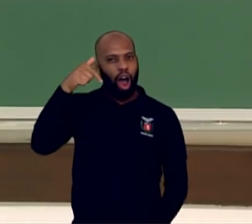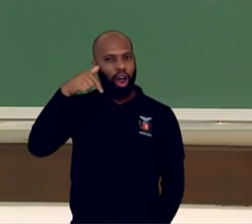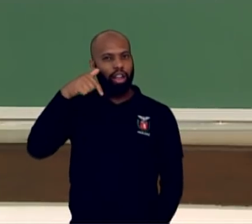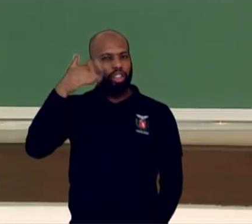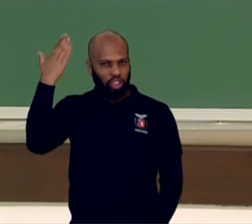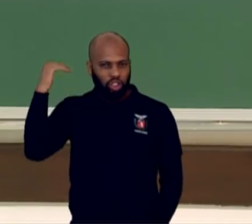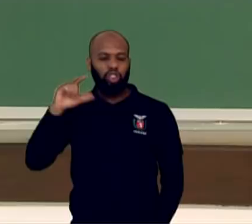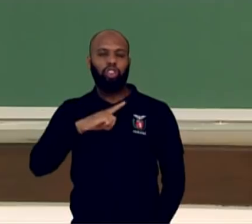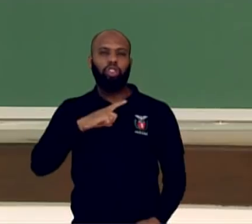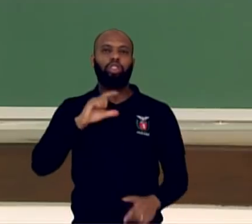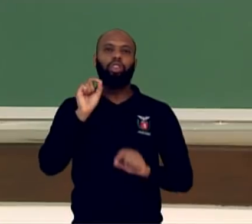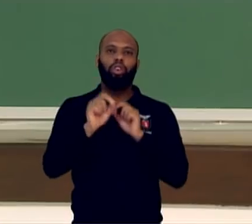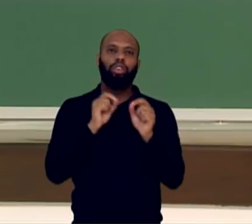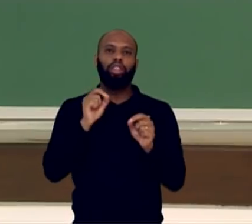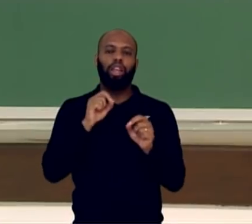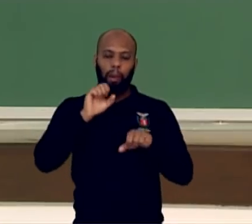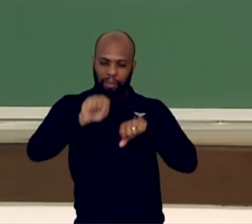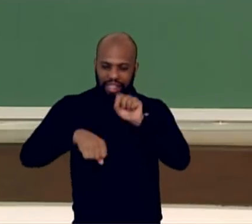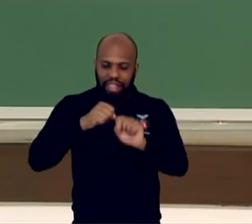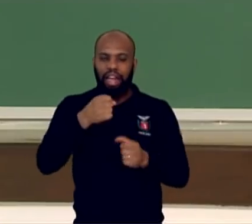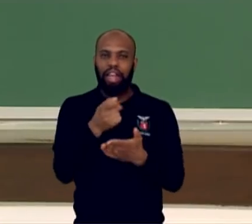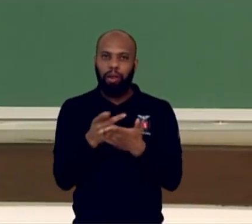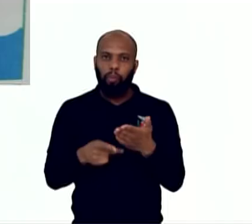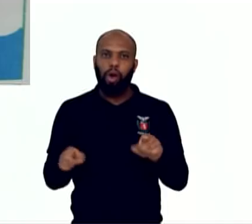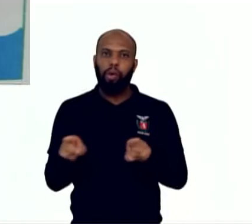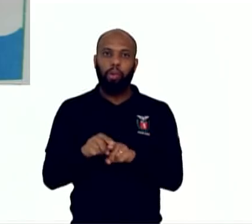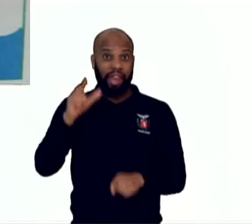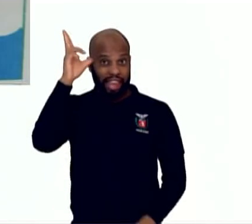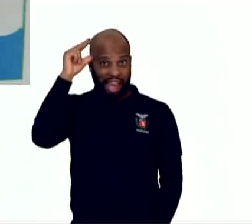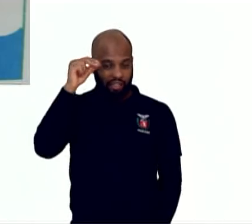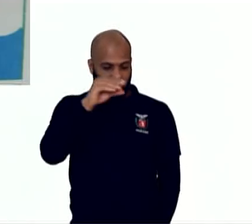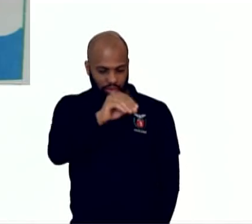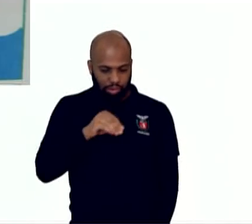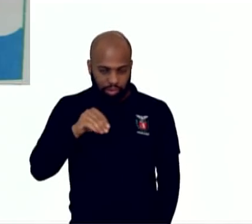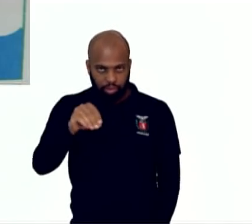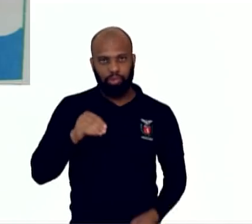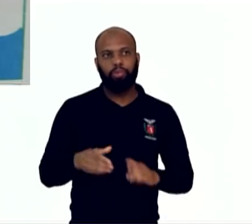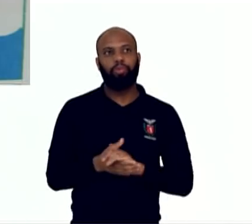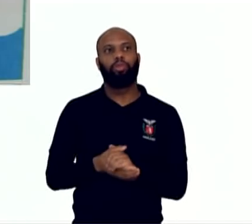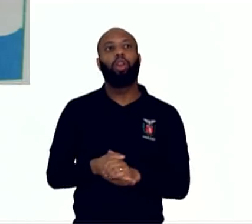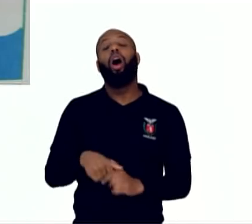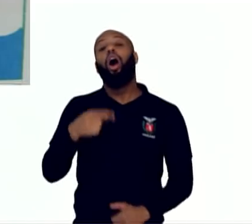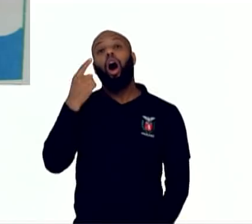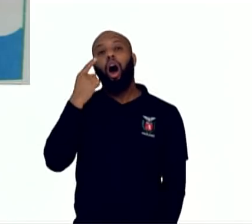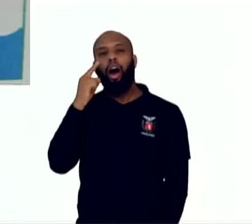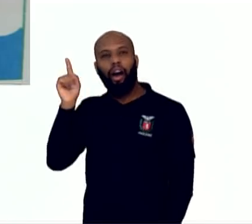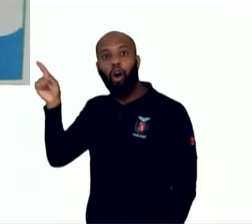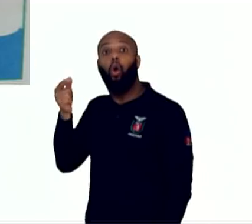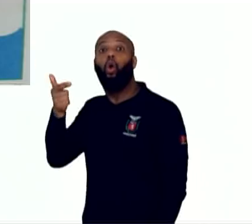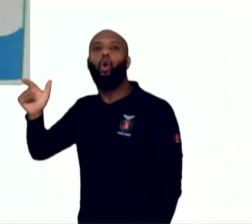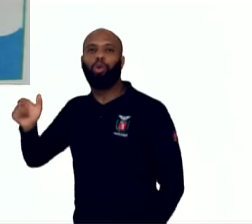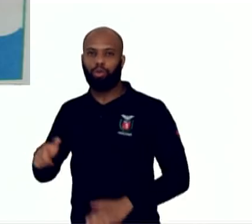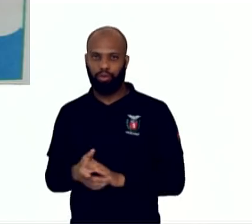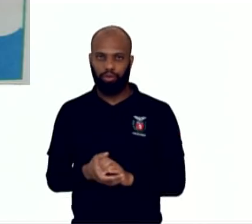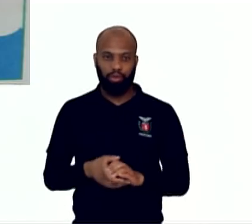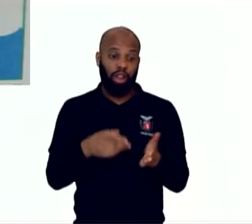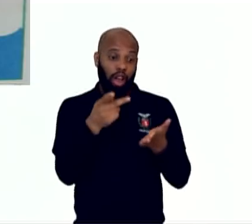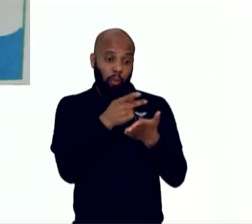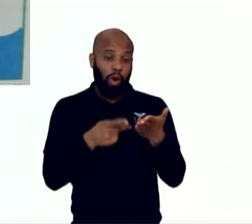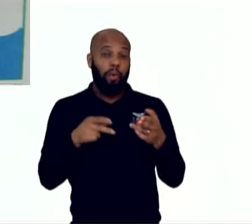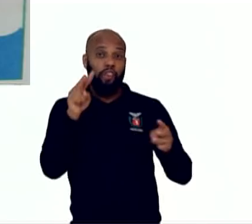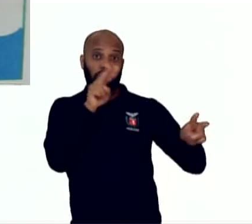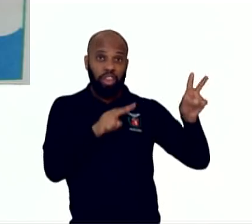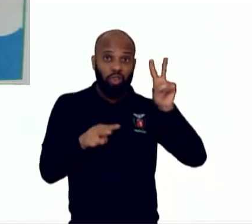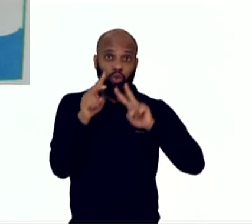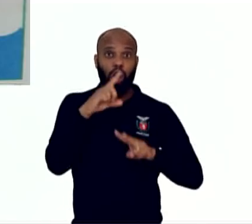trouxe um outro poema para vocês relembrarem. Observe, então no poema visual, eu tenho elementos linguísticos